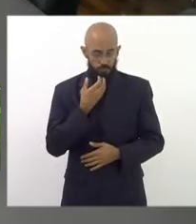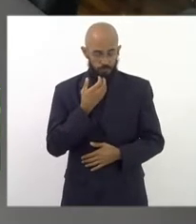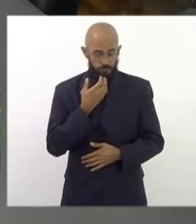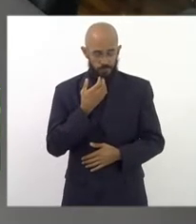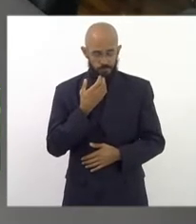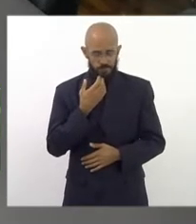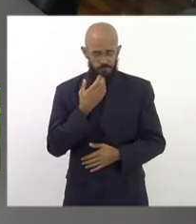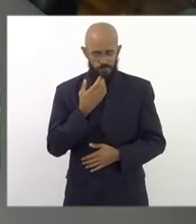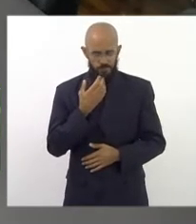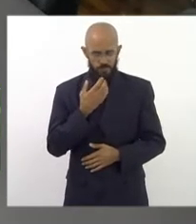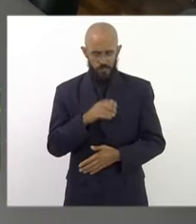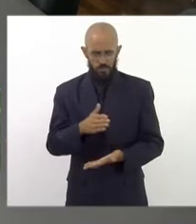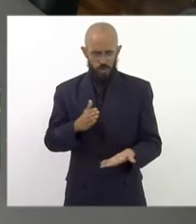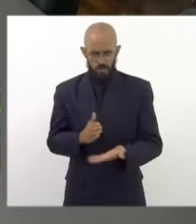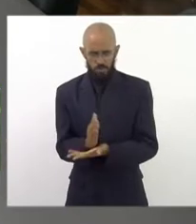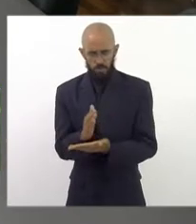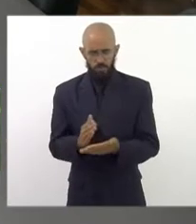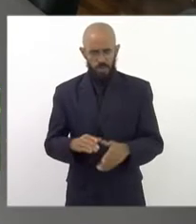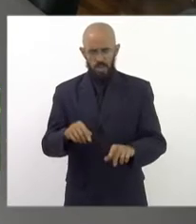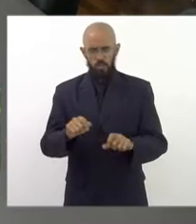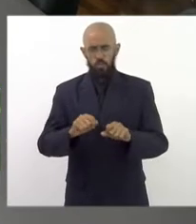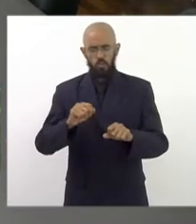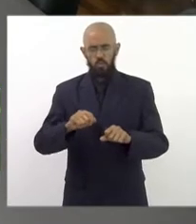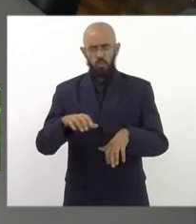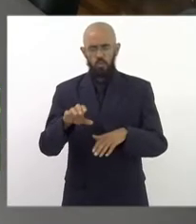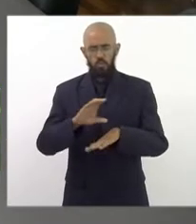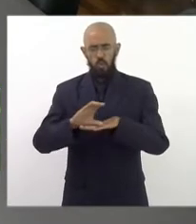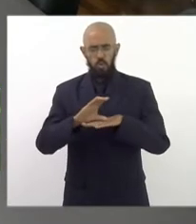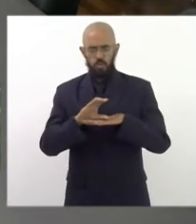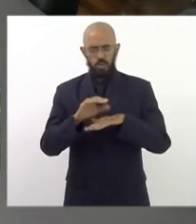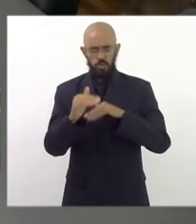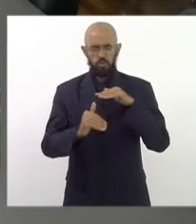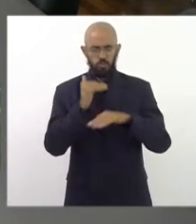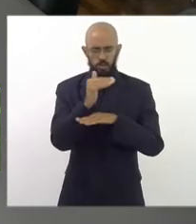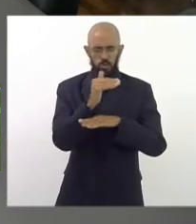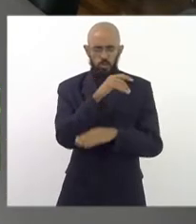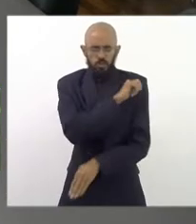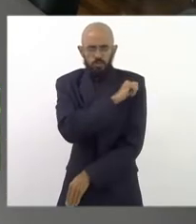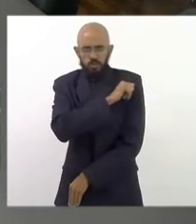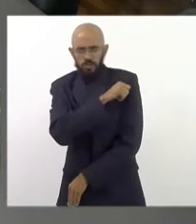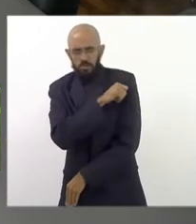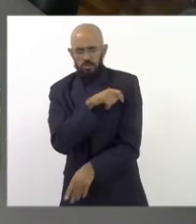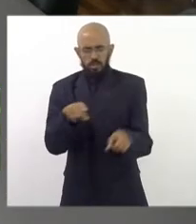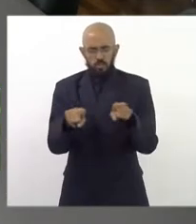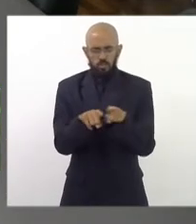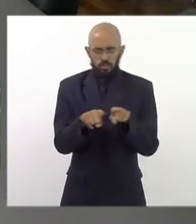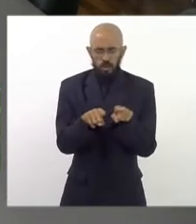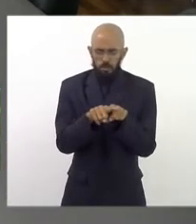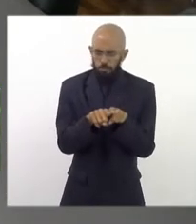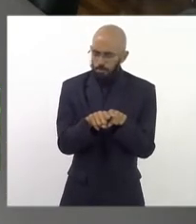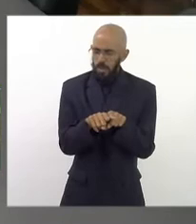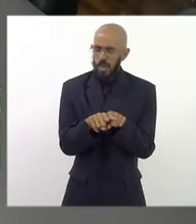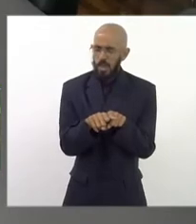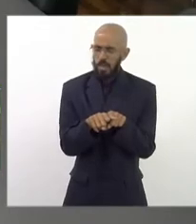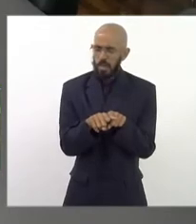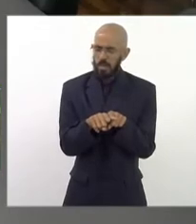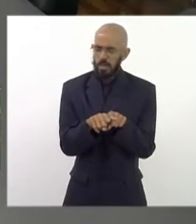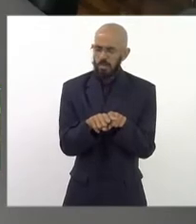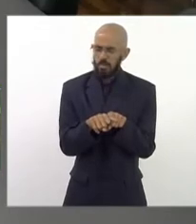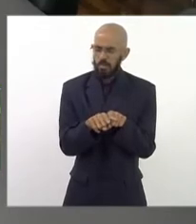tivemos aprovado tanto no Conselho Superior de Fiscalização quanto no Tesouro Nacional.